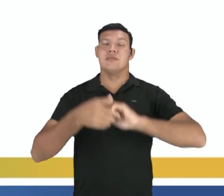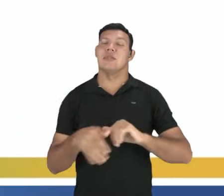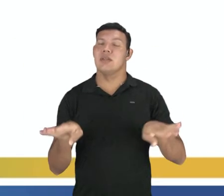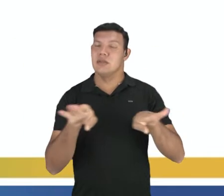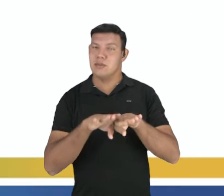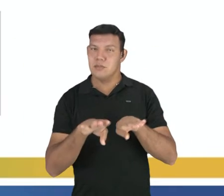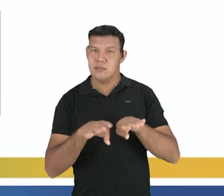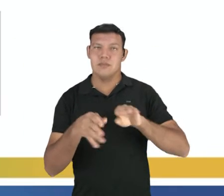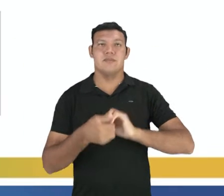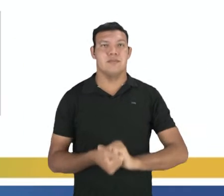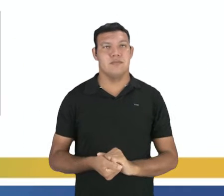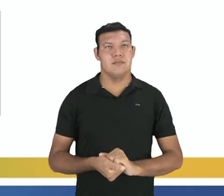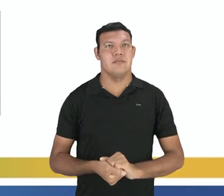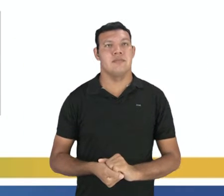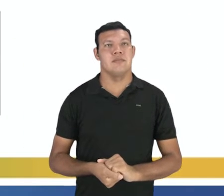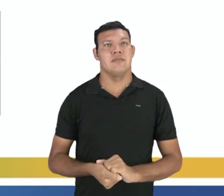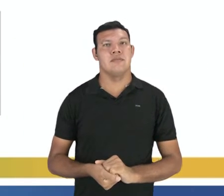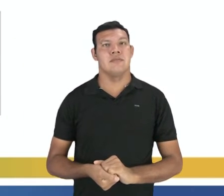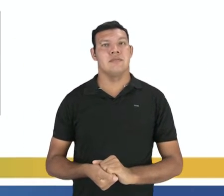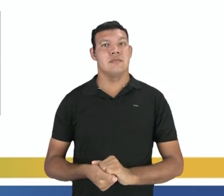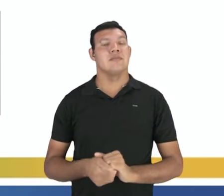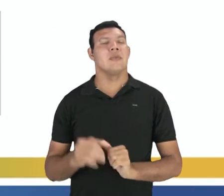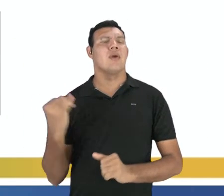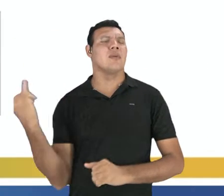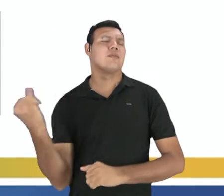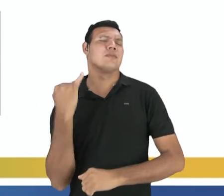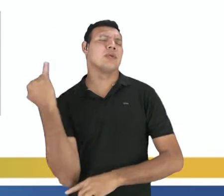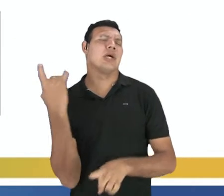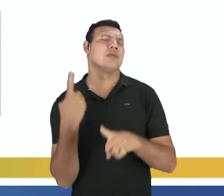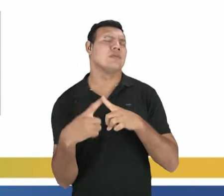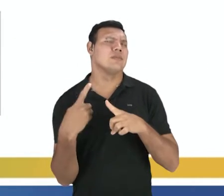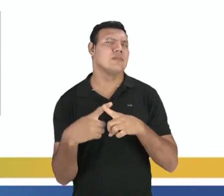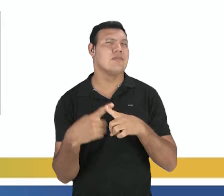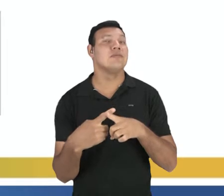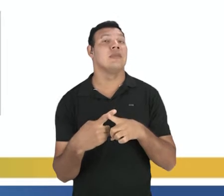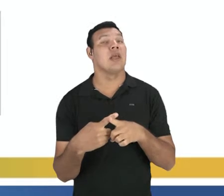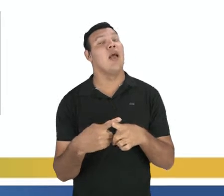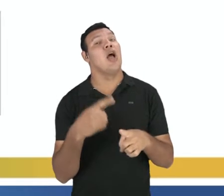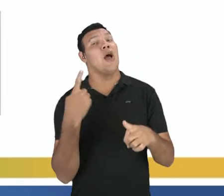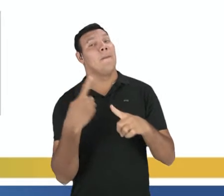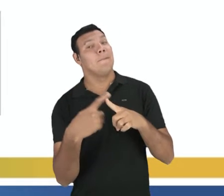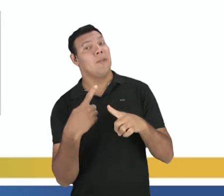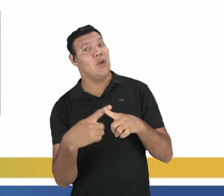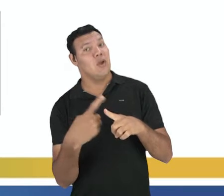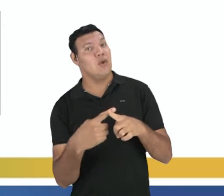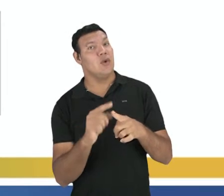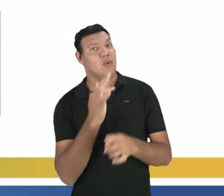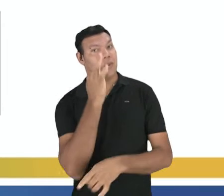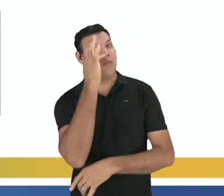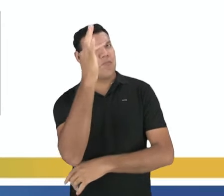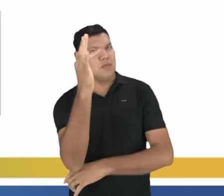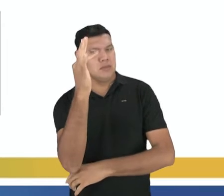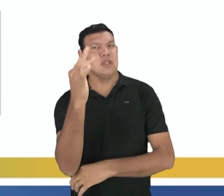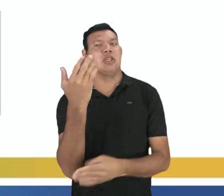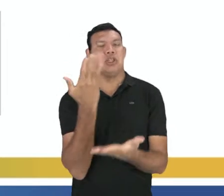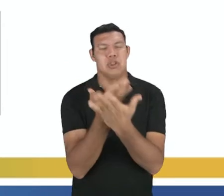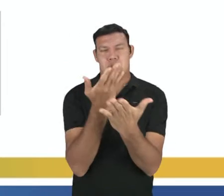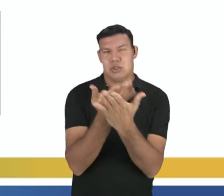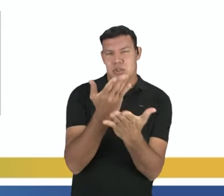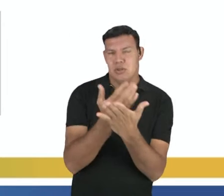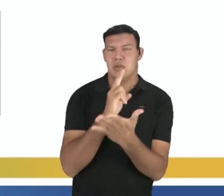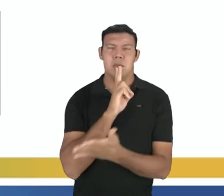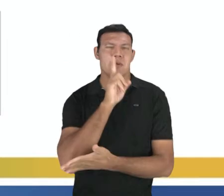deslocamento e isso é importante para a gente quando a gente for trabalhar com forças variáveis tá quando for com forças variáveis